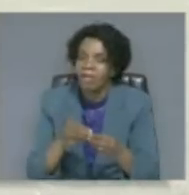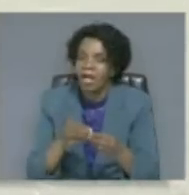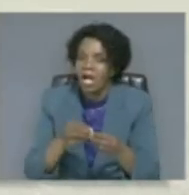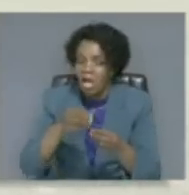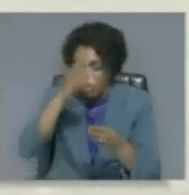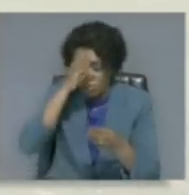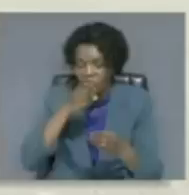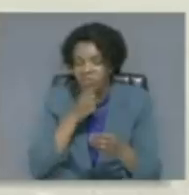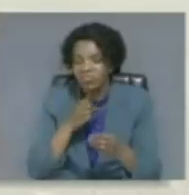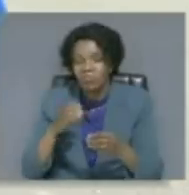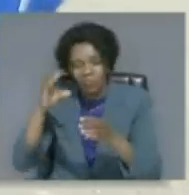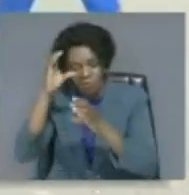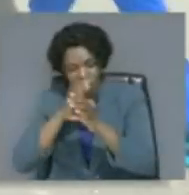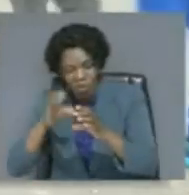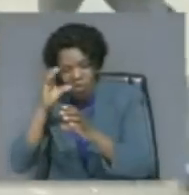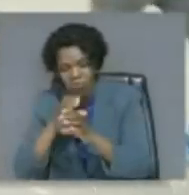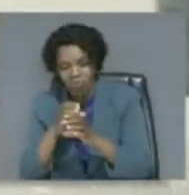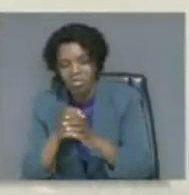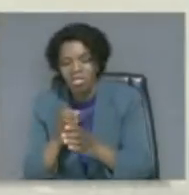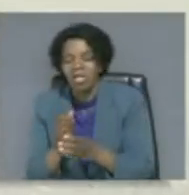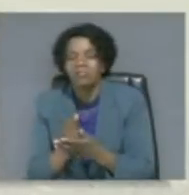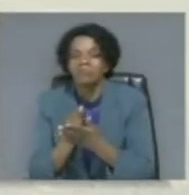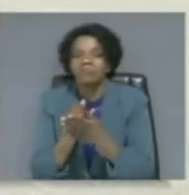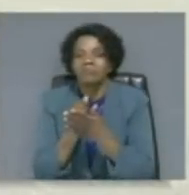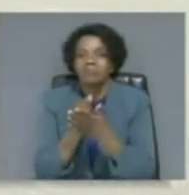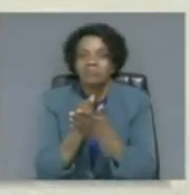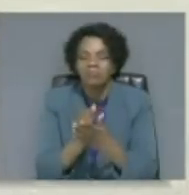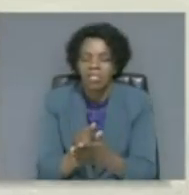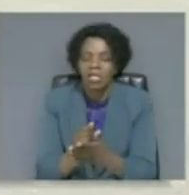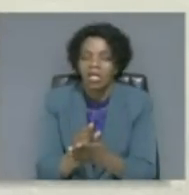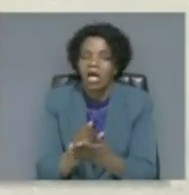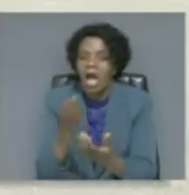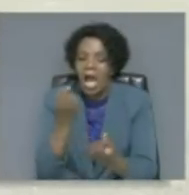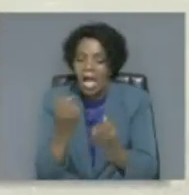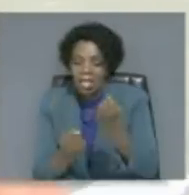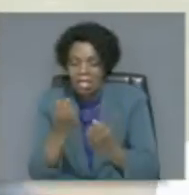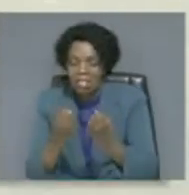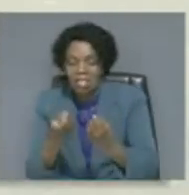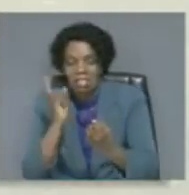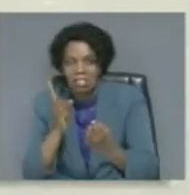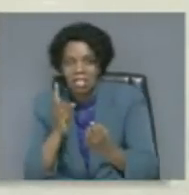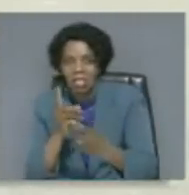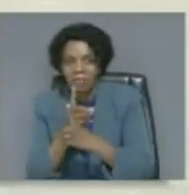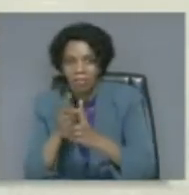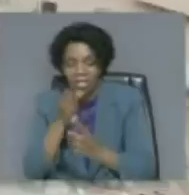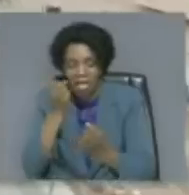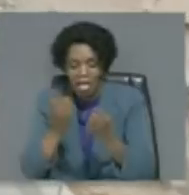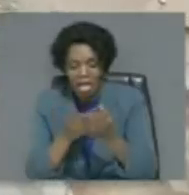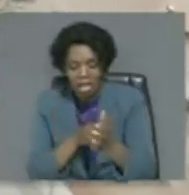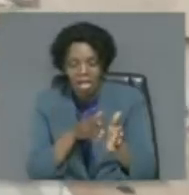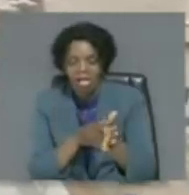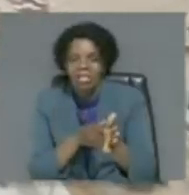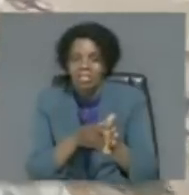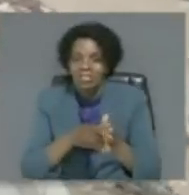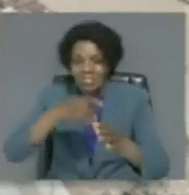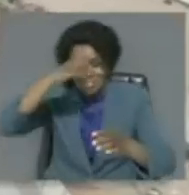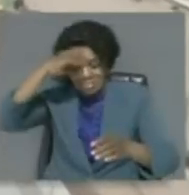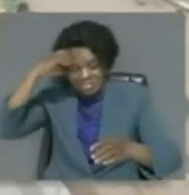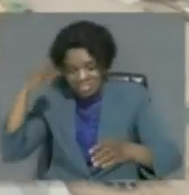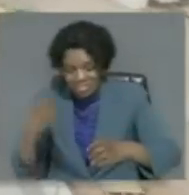a governação tem procurado formas de diminuir este caos que apoquenta a vida de todo